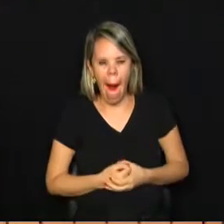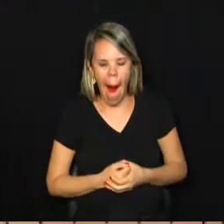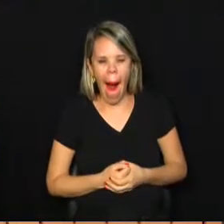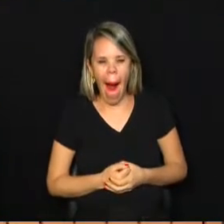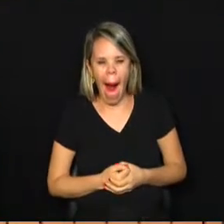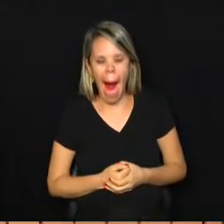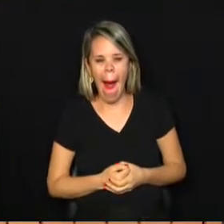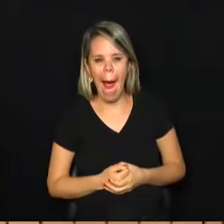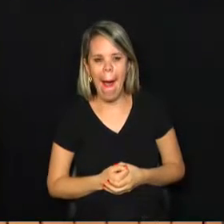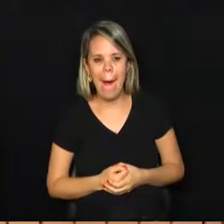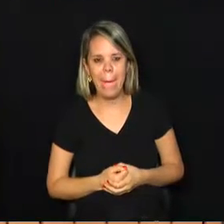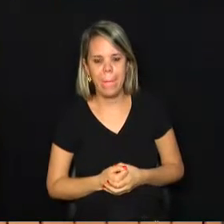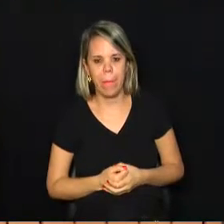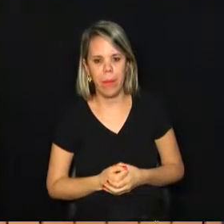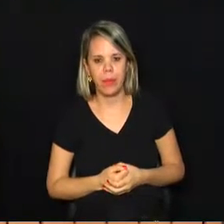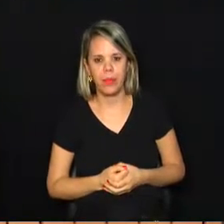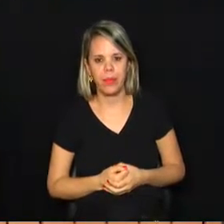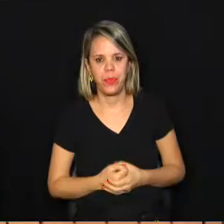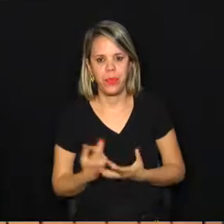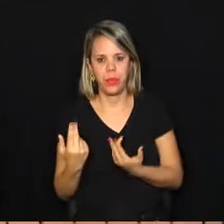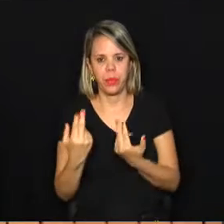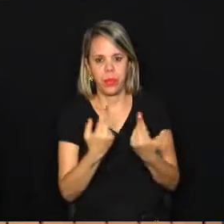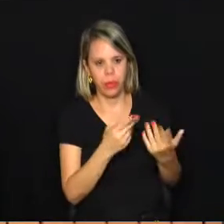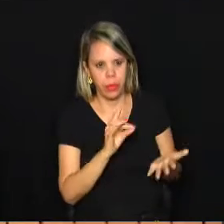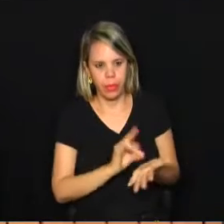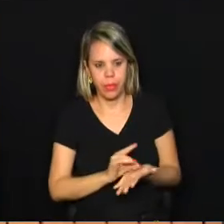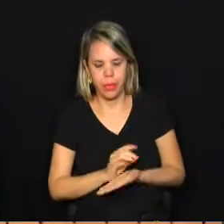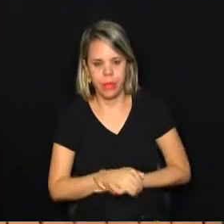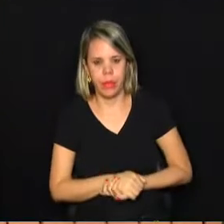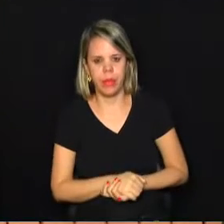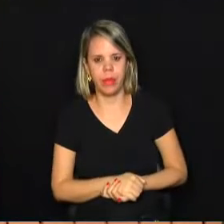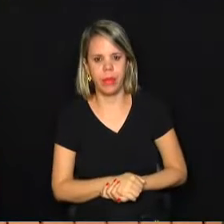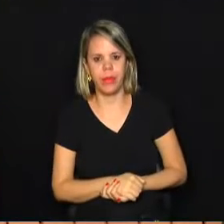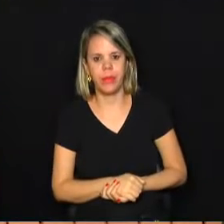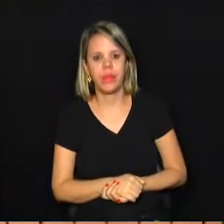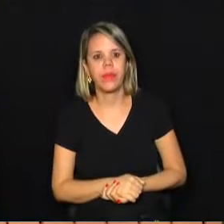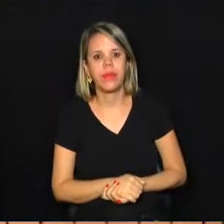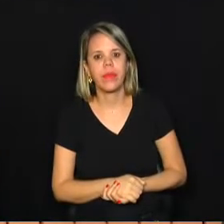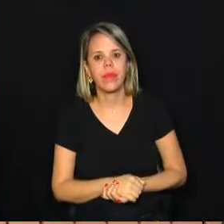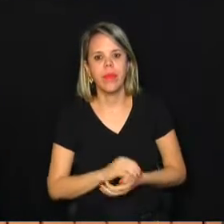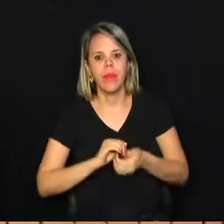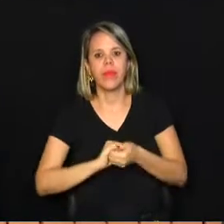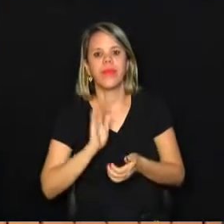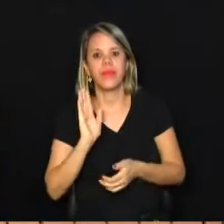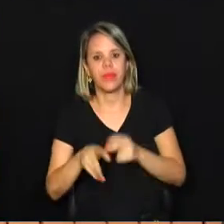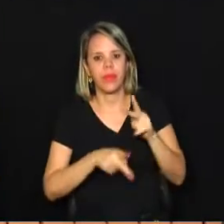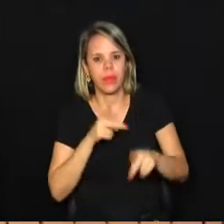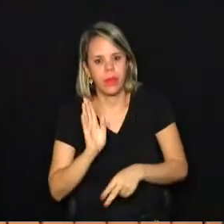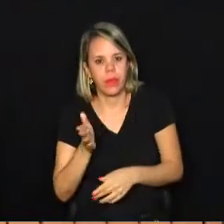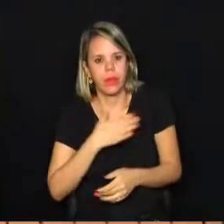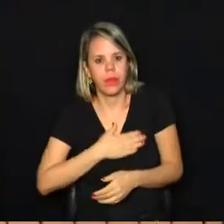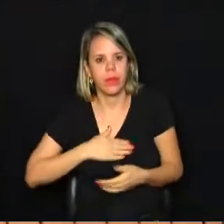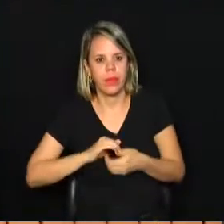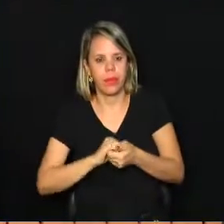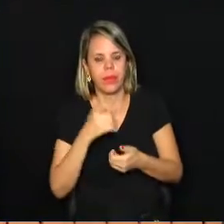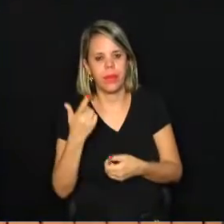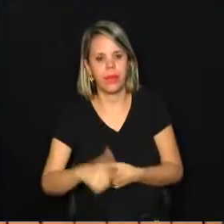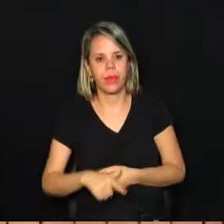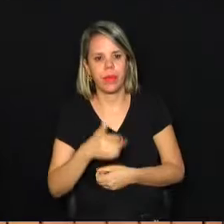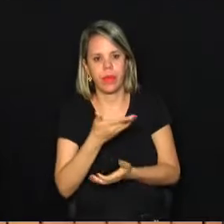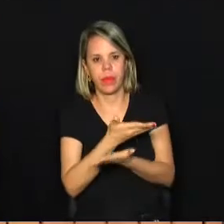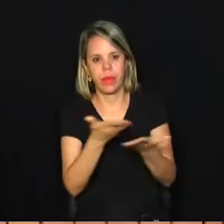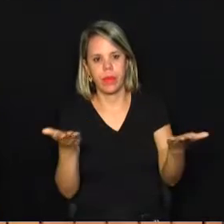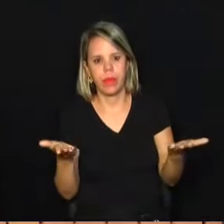for, de forma, como eu disse, de forma eficiente. Já cumprimentei o público, gostaria de cumprimentar de novo e dizer que